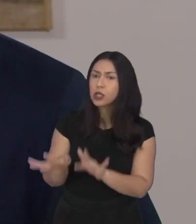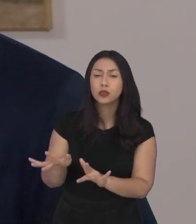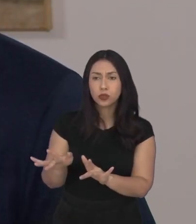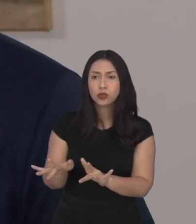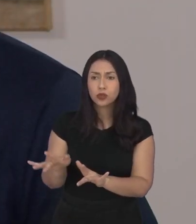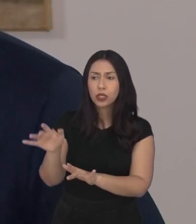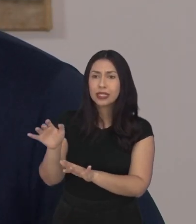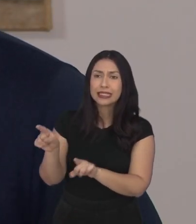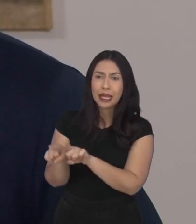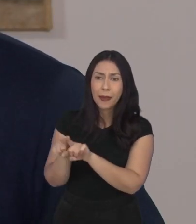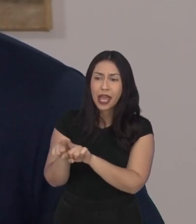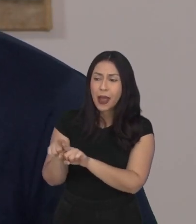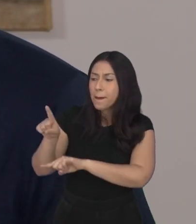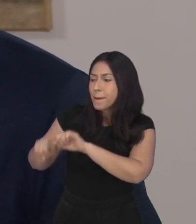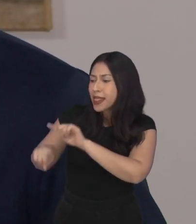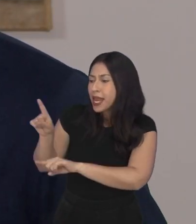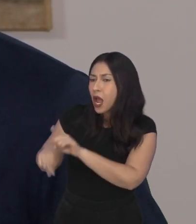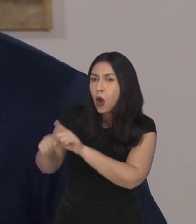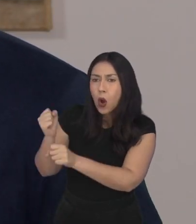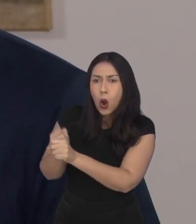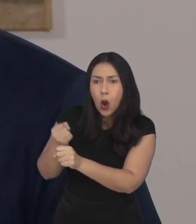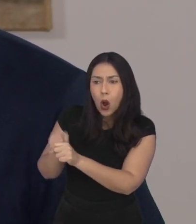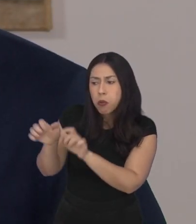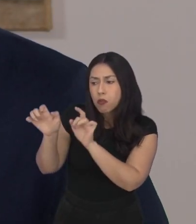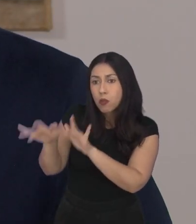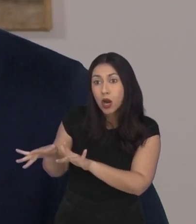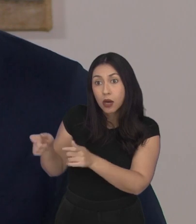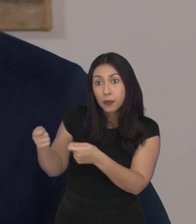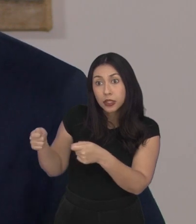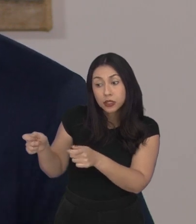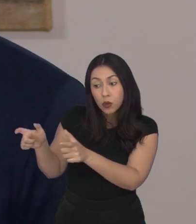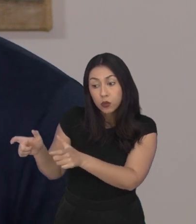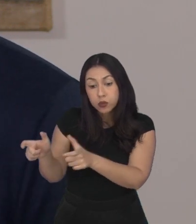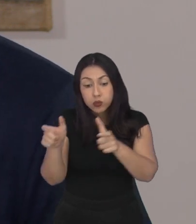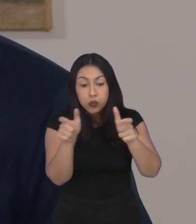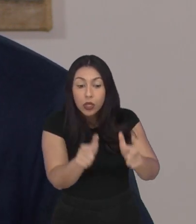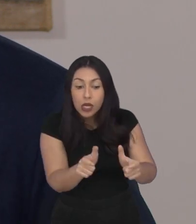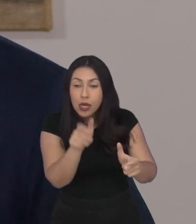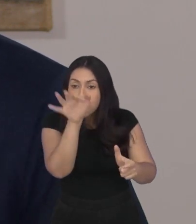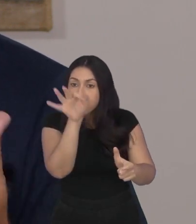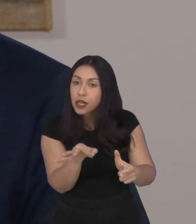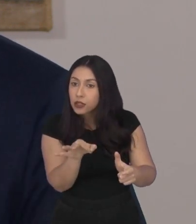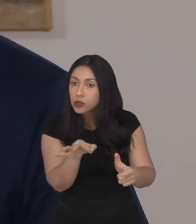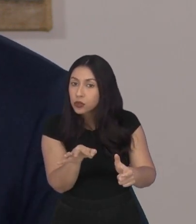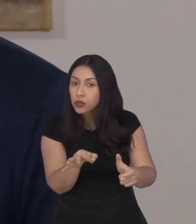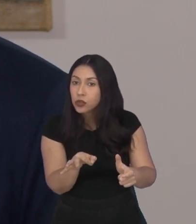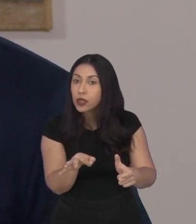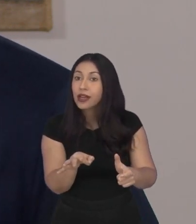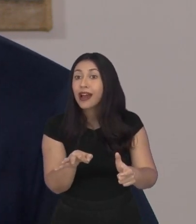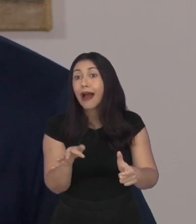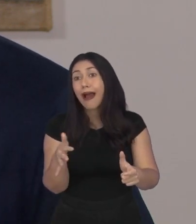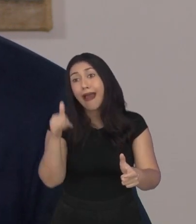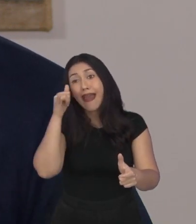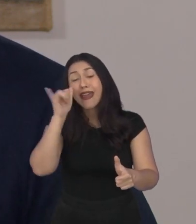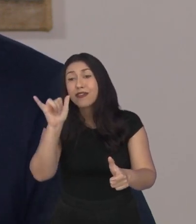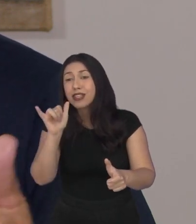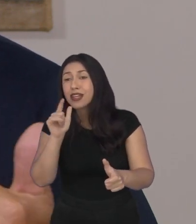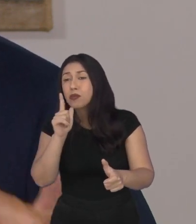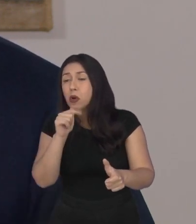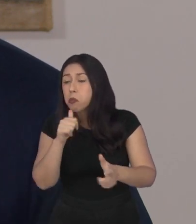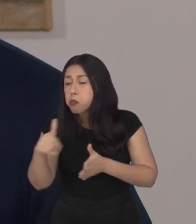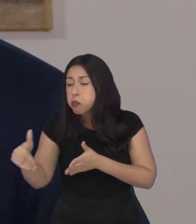do volume abdominal, febre. Tá? Infecções de repetição, dores ósseas é muito comum, porque a medula óssea ela